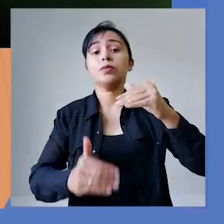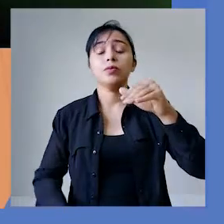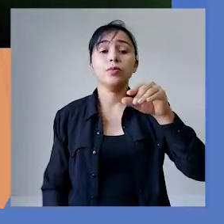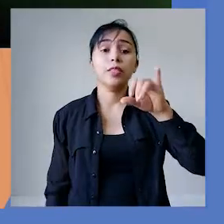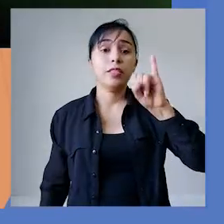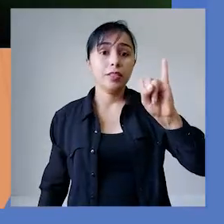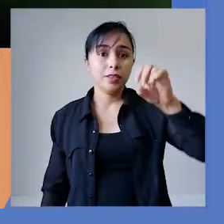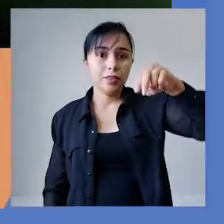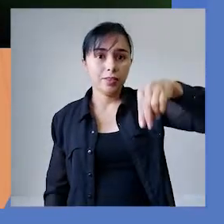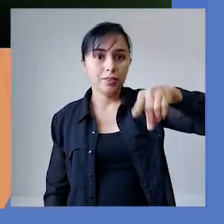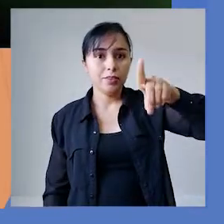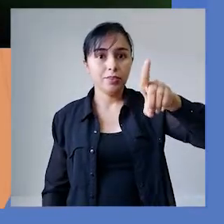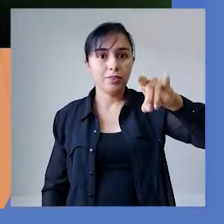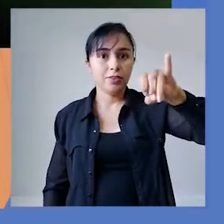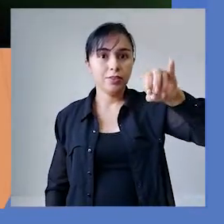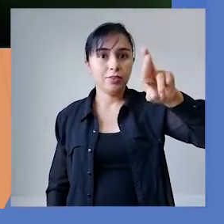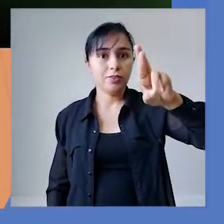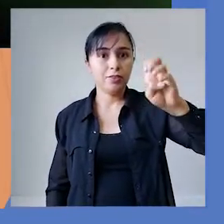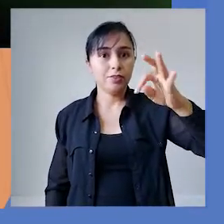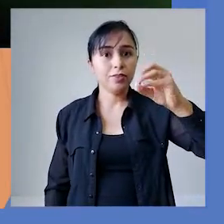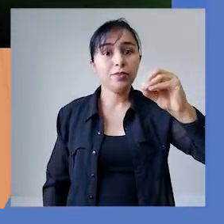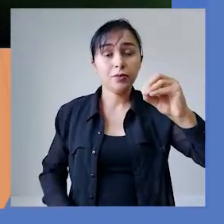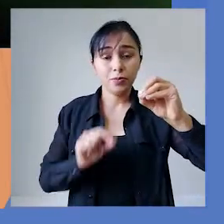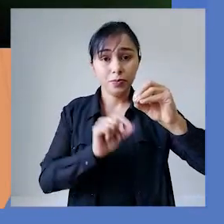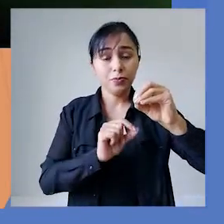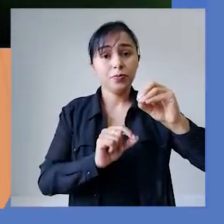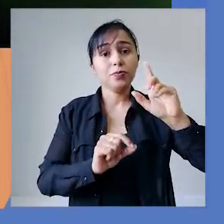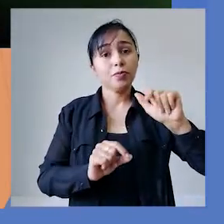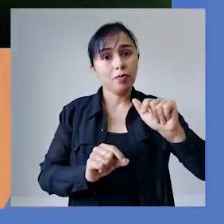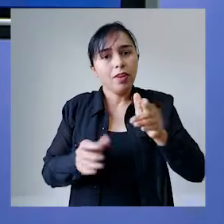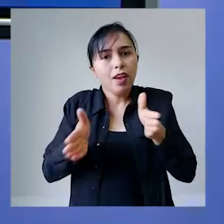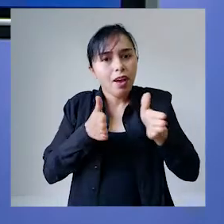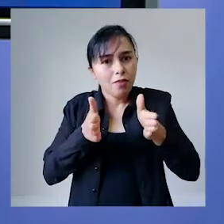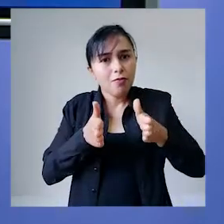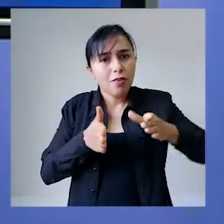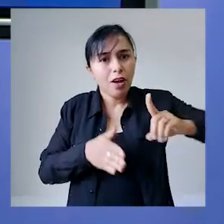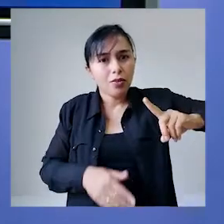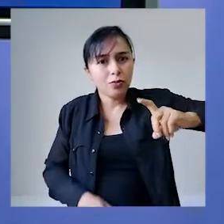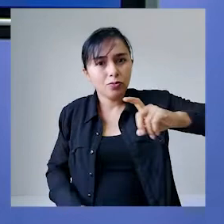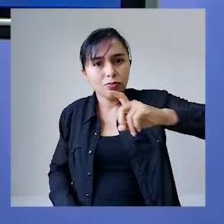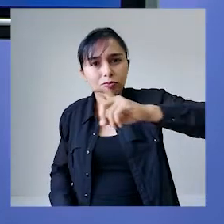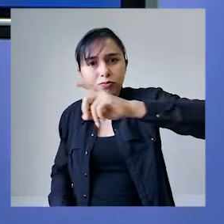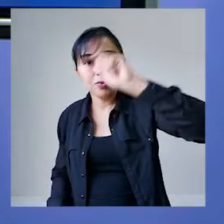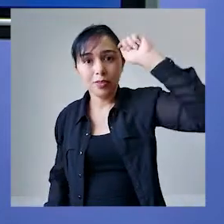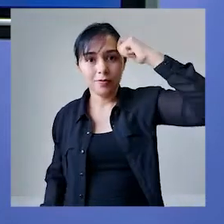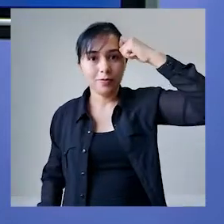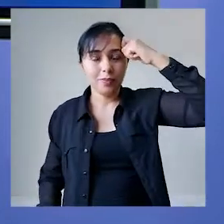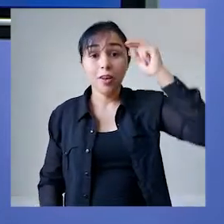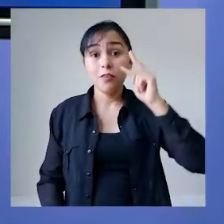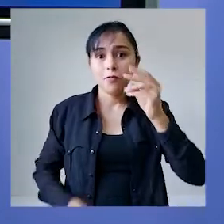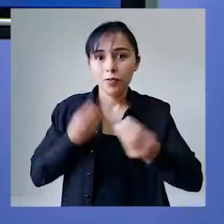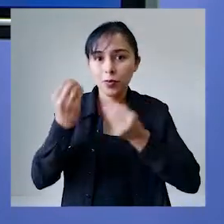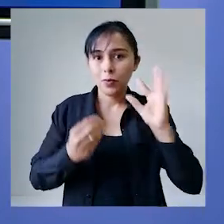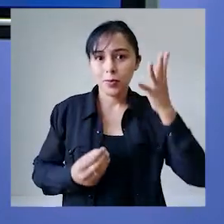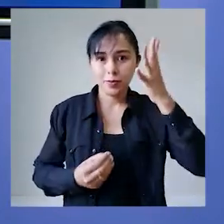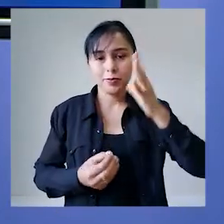larva dos anfíbios são as também chamadas de girinos. Vamos entender como que acontece a reprodução dos